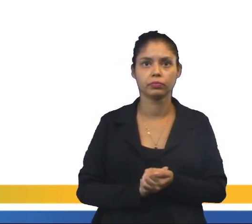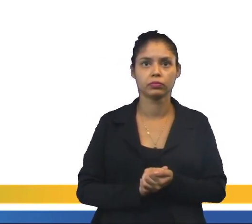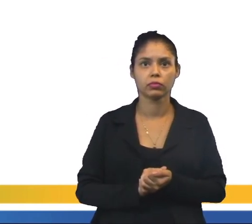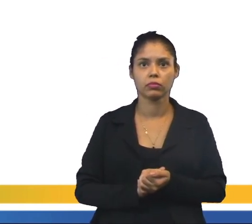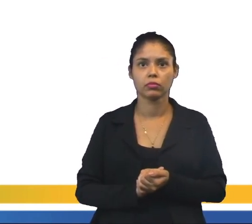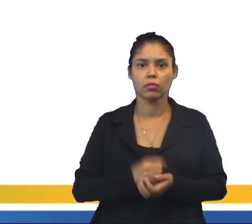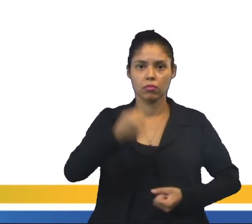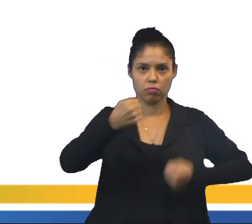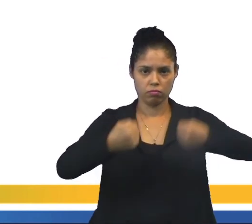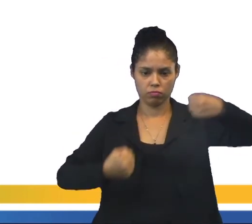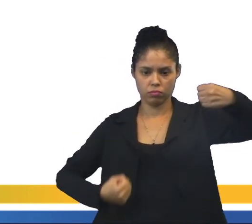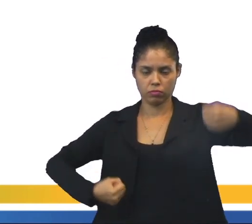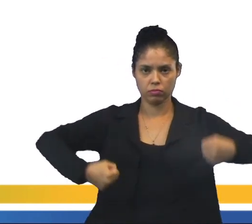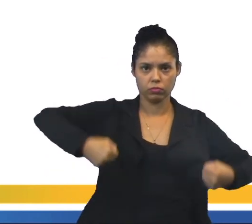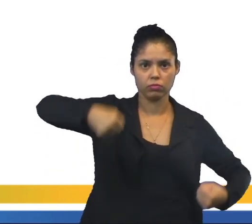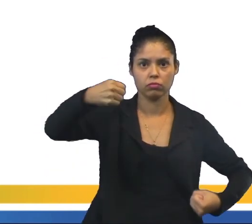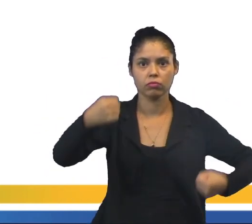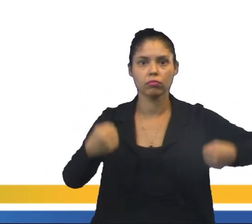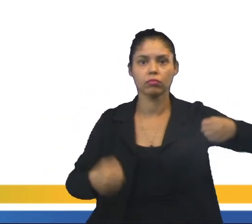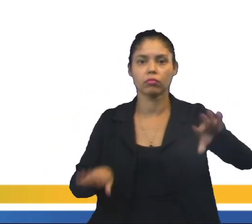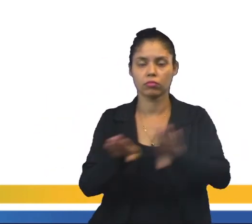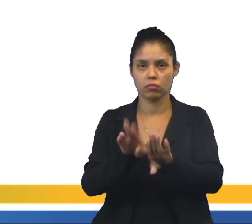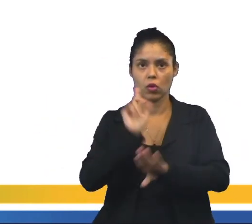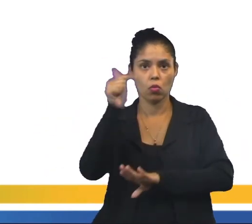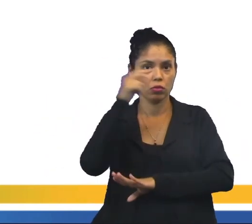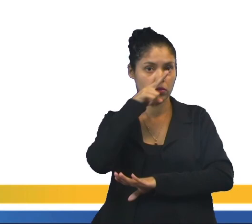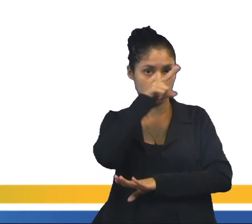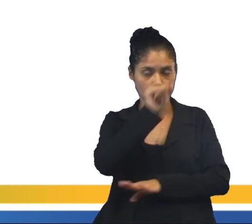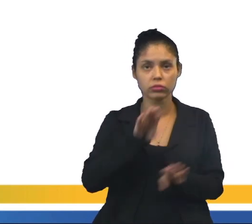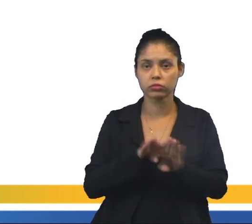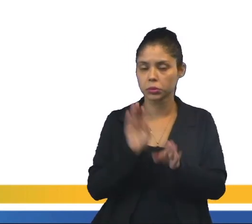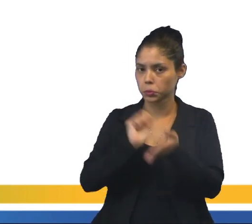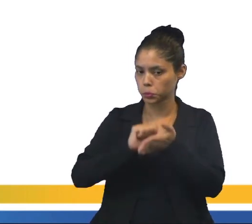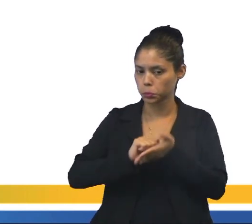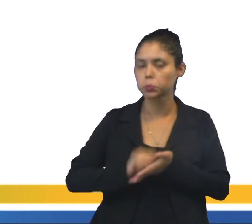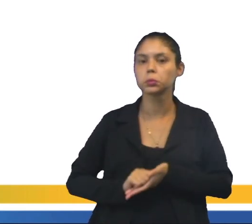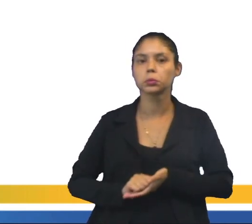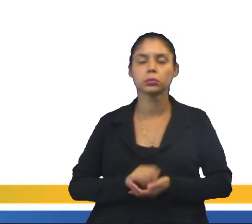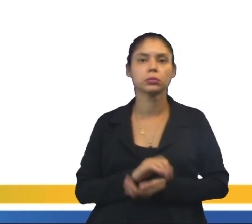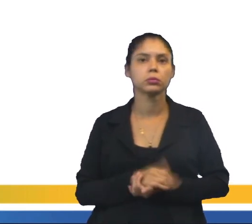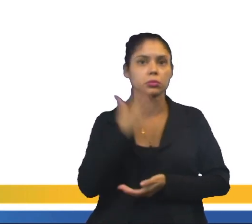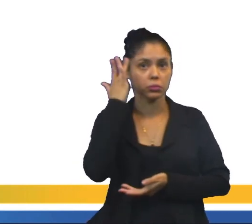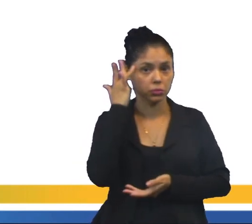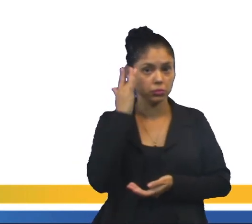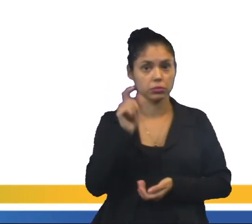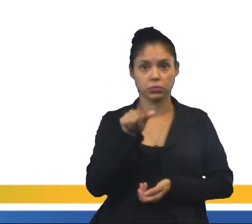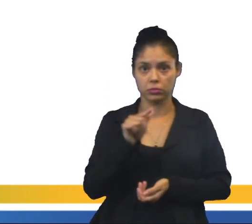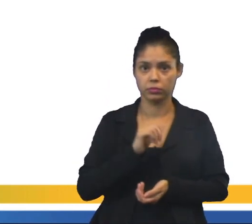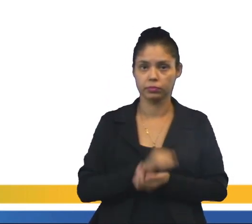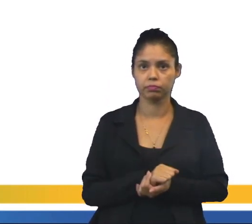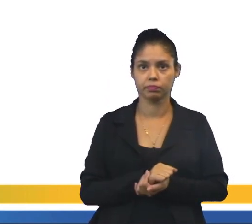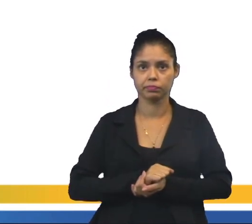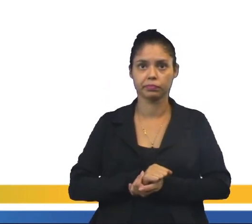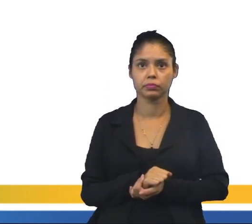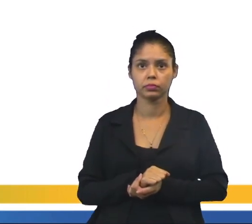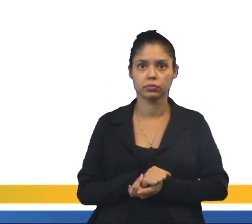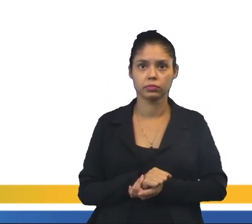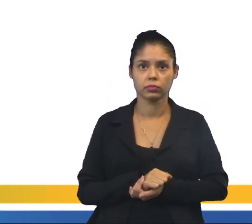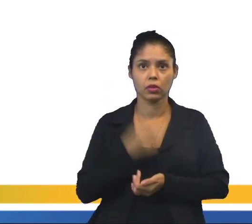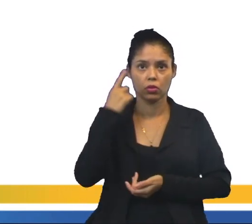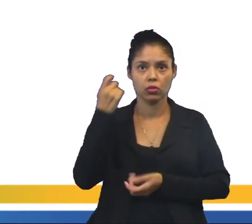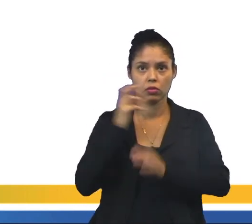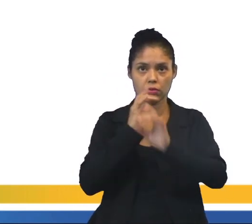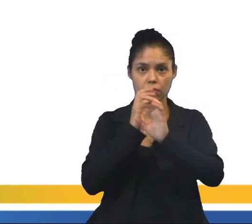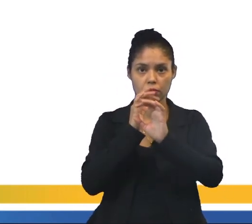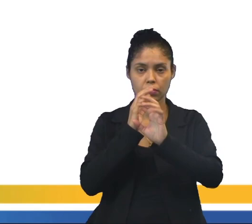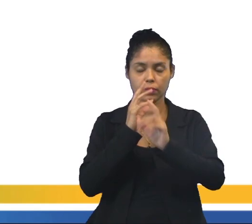caminhão. Existe outros sons fortes. Você também vai anotar lá o que você acha que é um som forte. Um som da flauta, né? Um